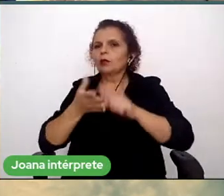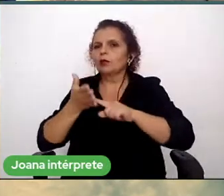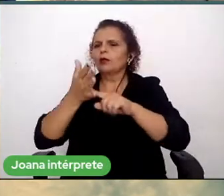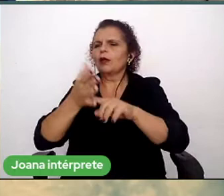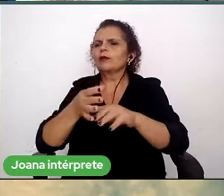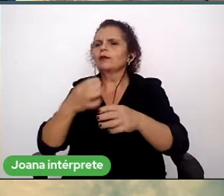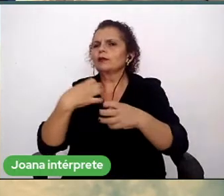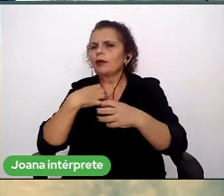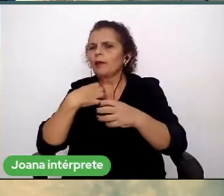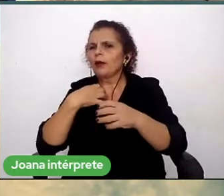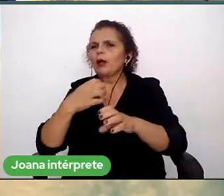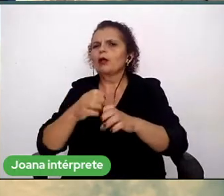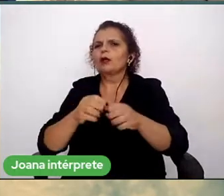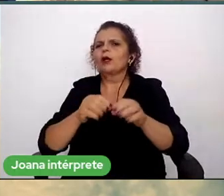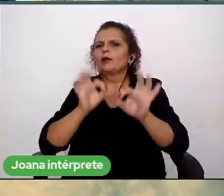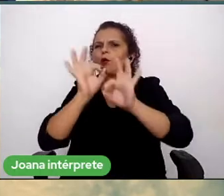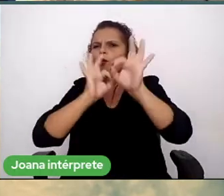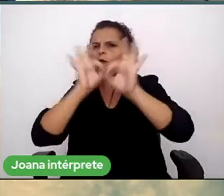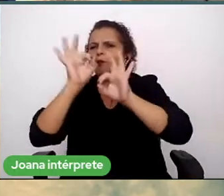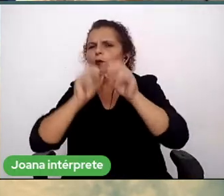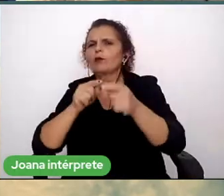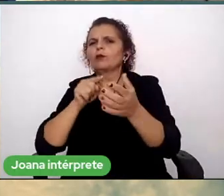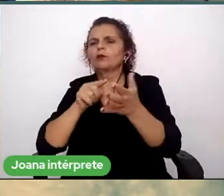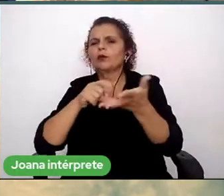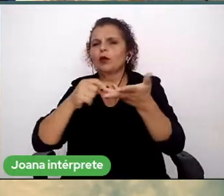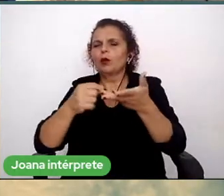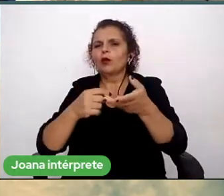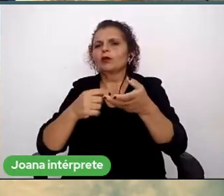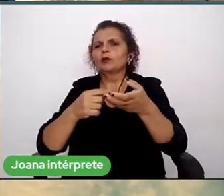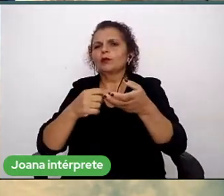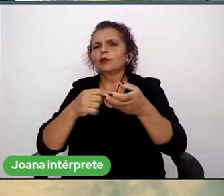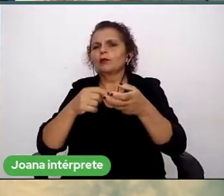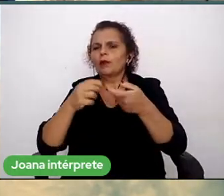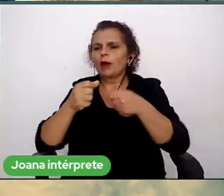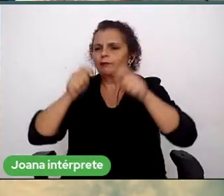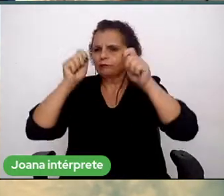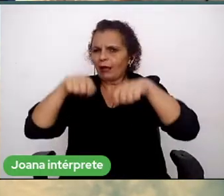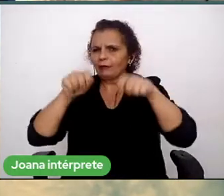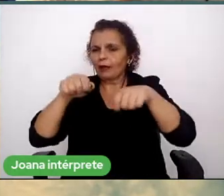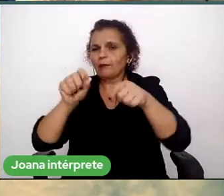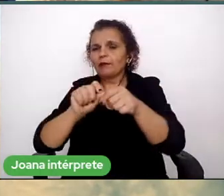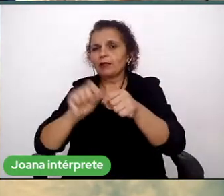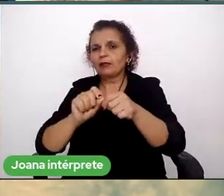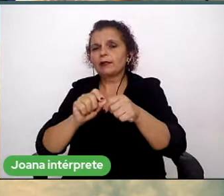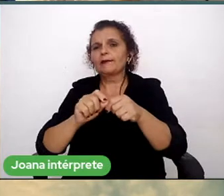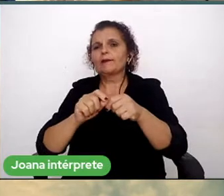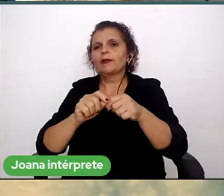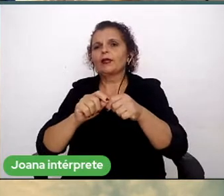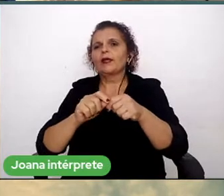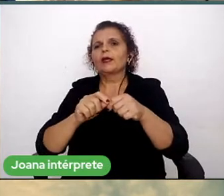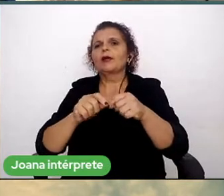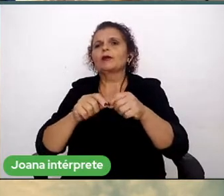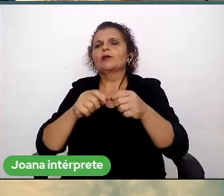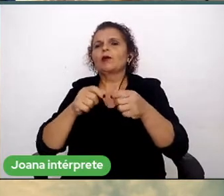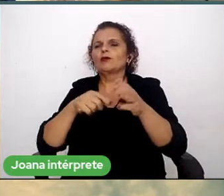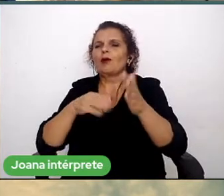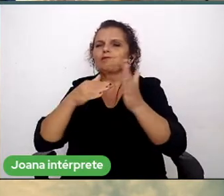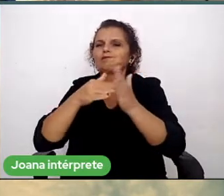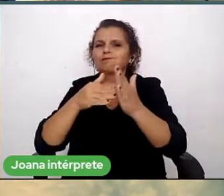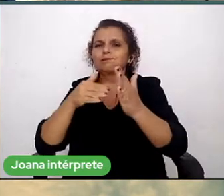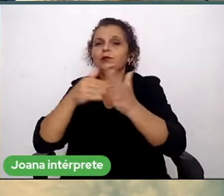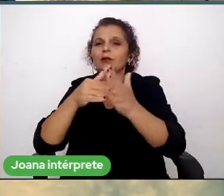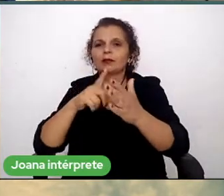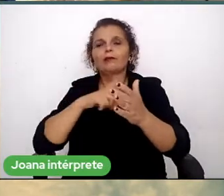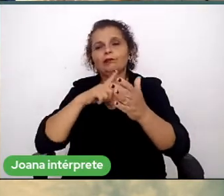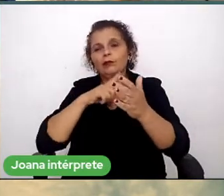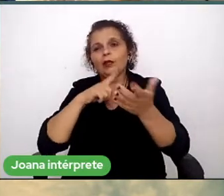Qual que é a nossa touchtech Quais são os nossos requisitos cross-funcionais Quais são as restrições que a gente tem esse